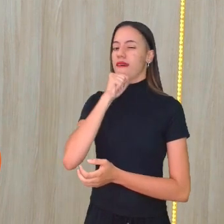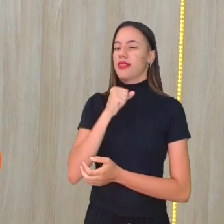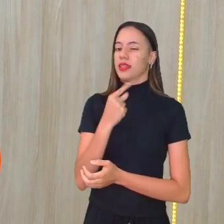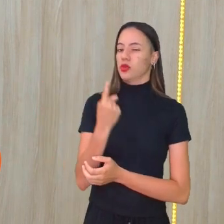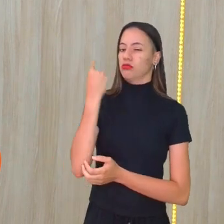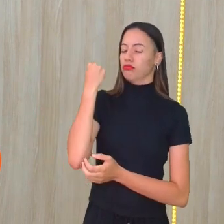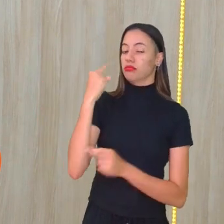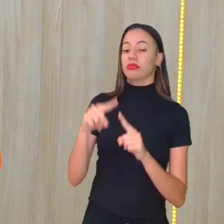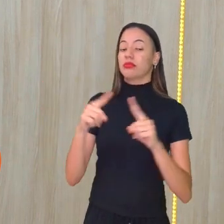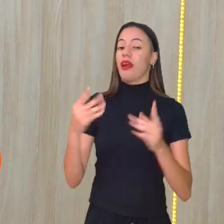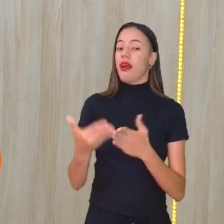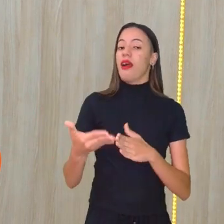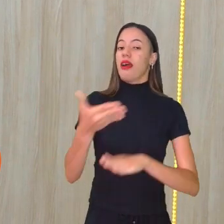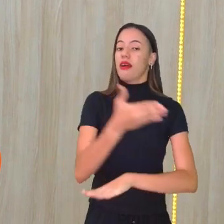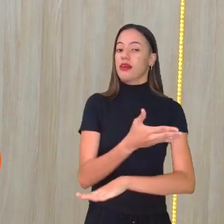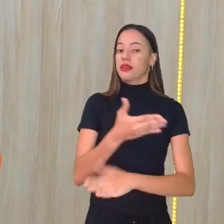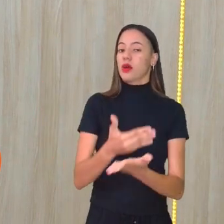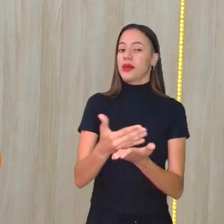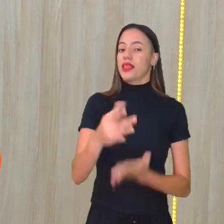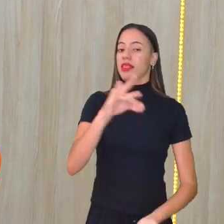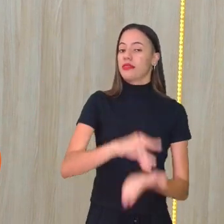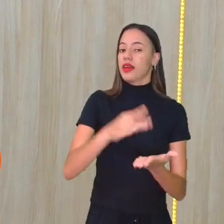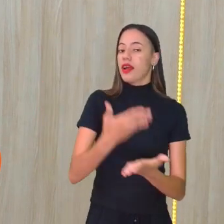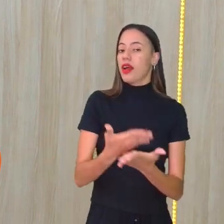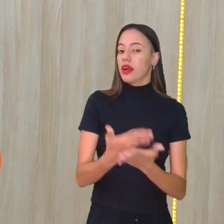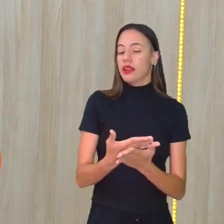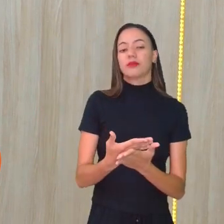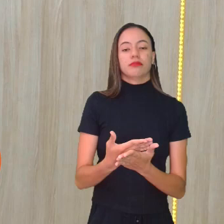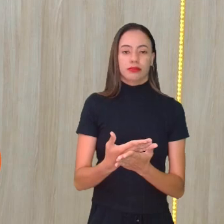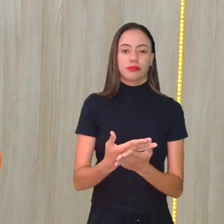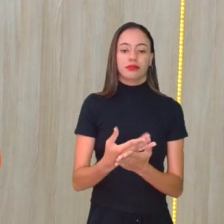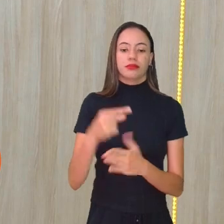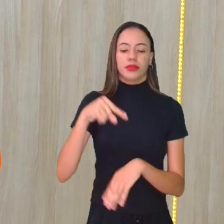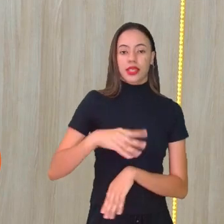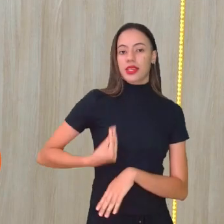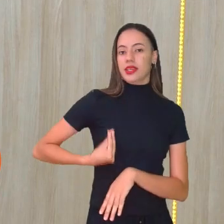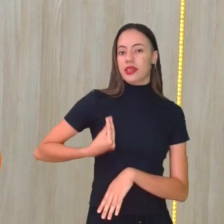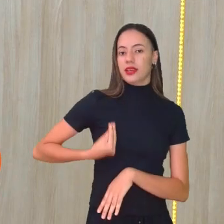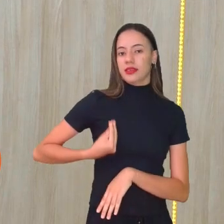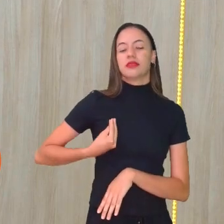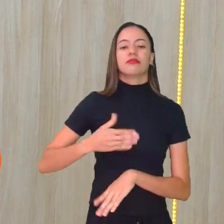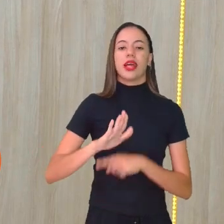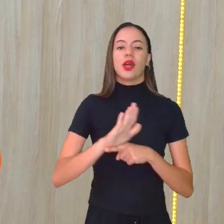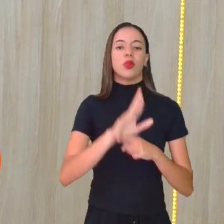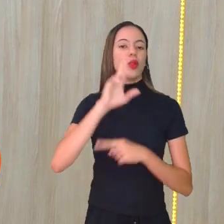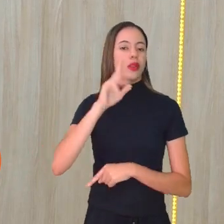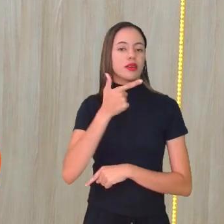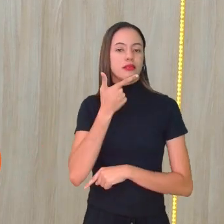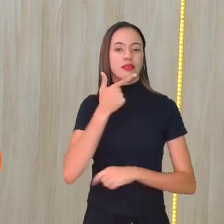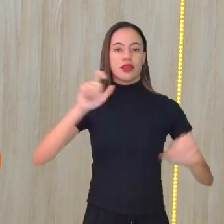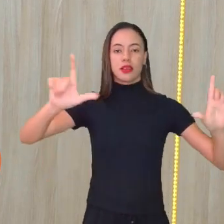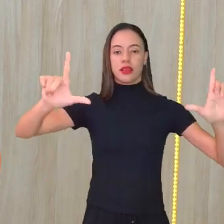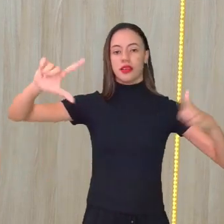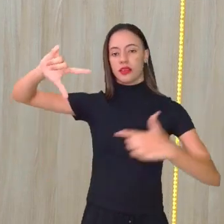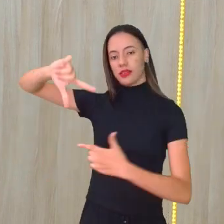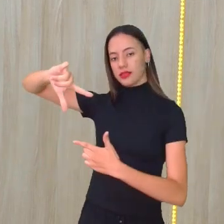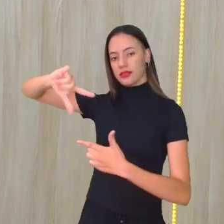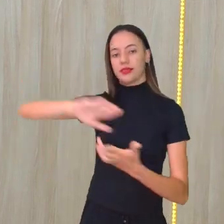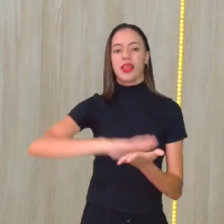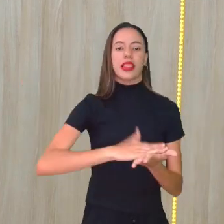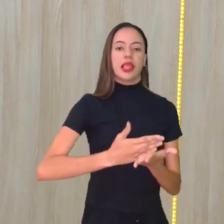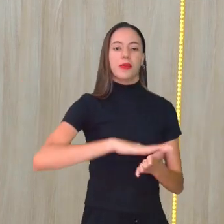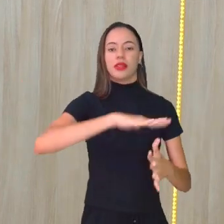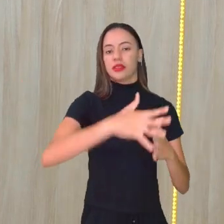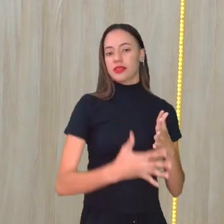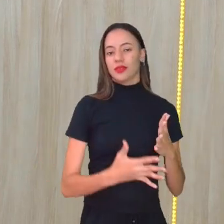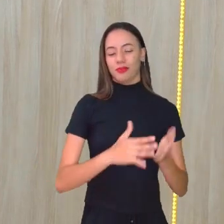nossa aula, lembrar aqui que nós contamos com a ajuda da Raquel, ela no cantinho aqui, nossa intérprete de